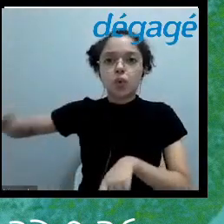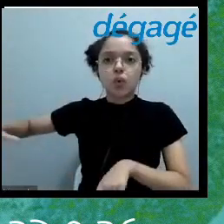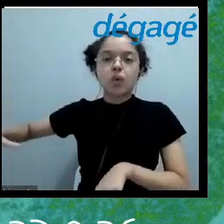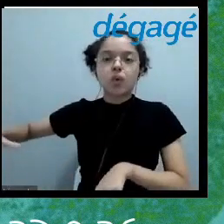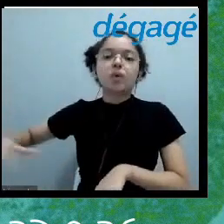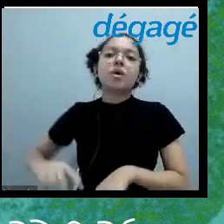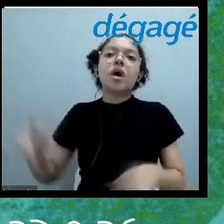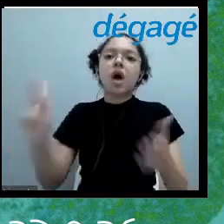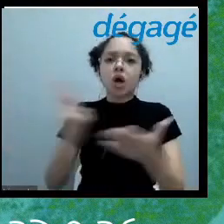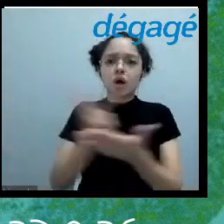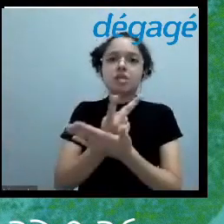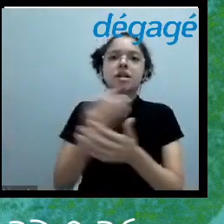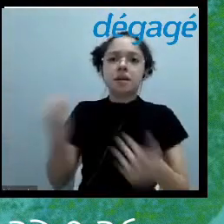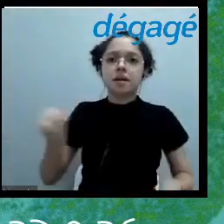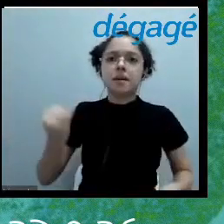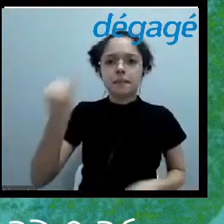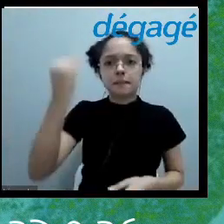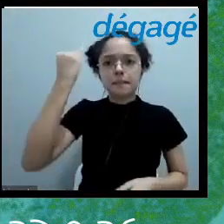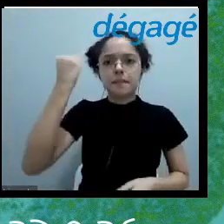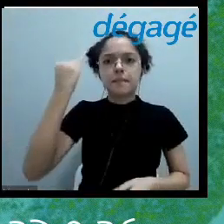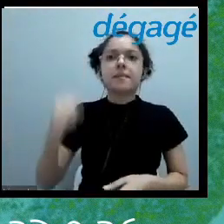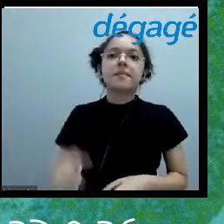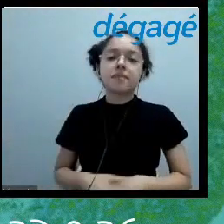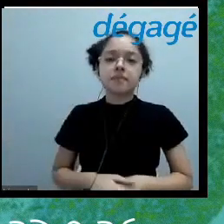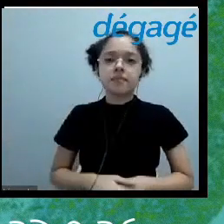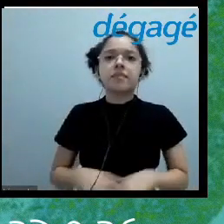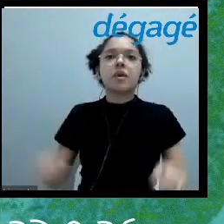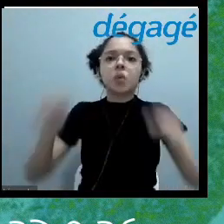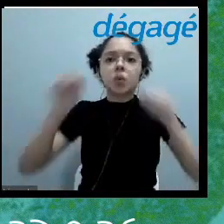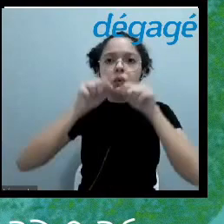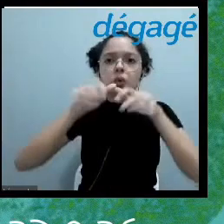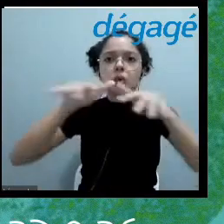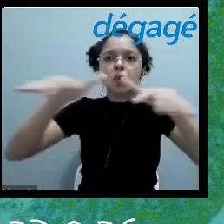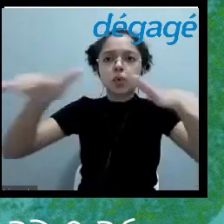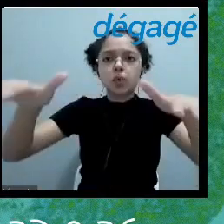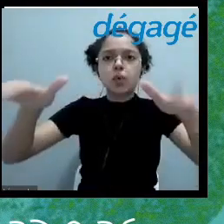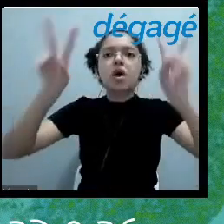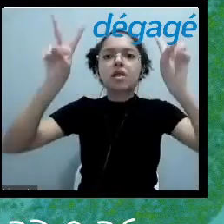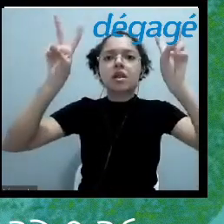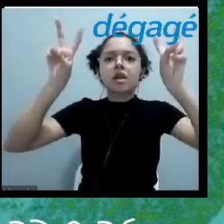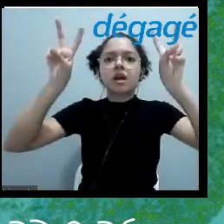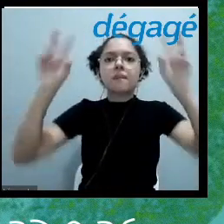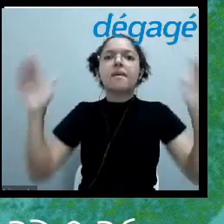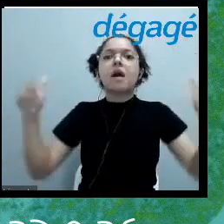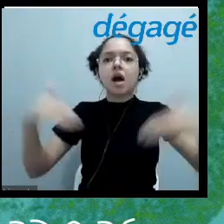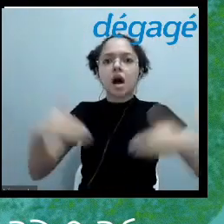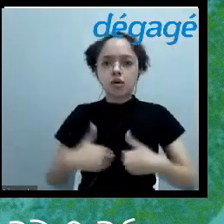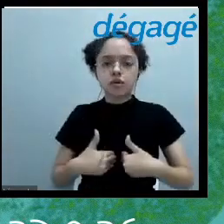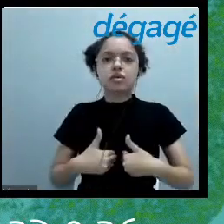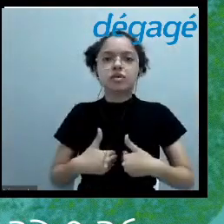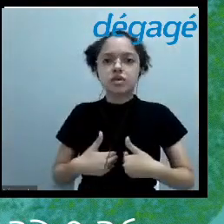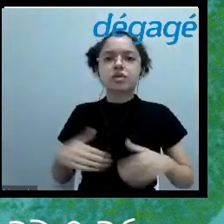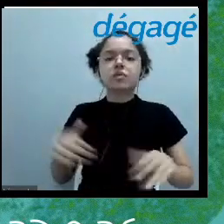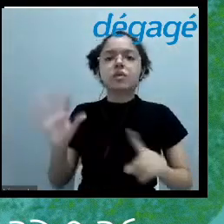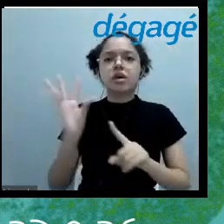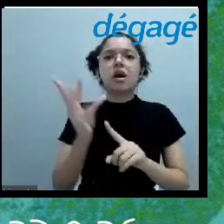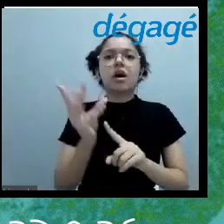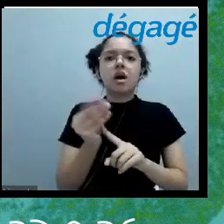acho de grande importância a gente estar falando sobre isso, cruzando essas informações, porque